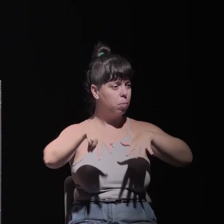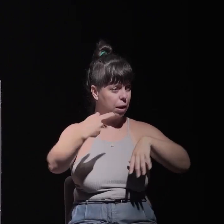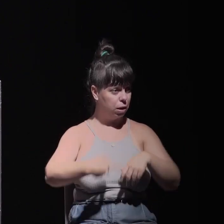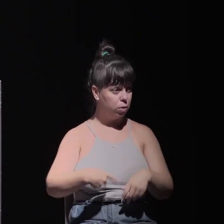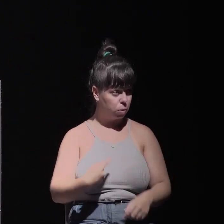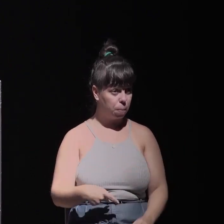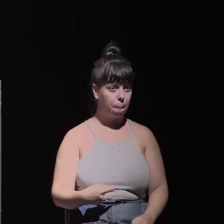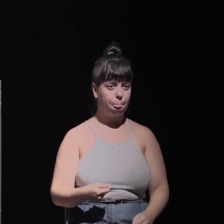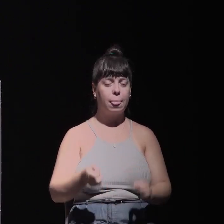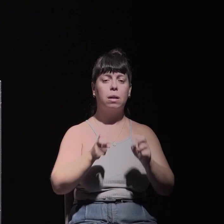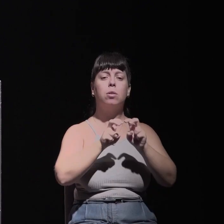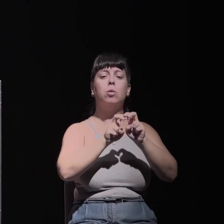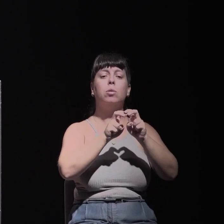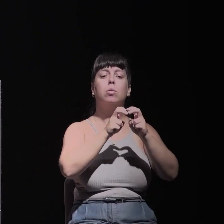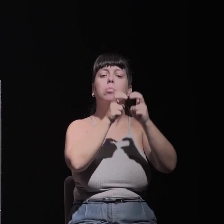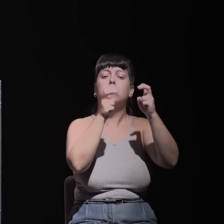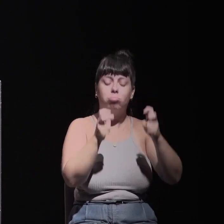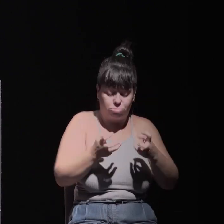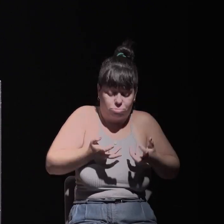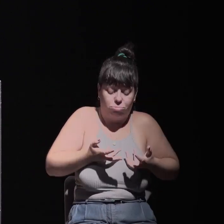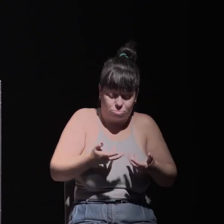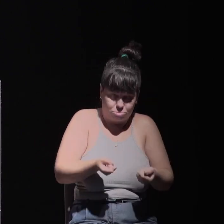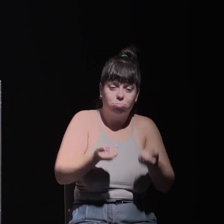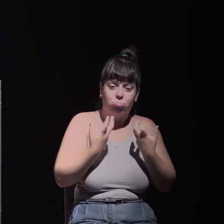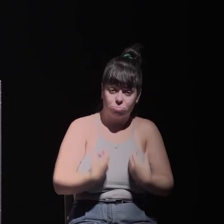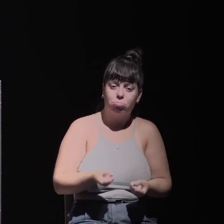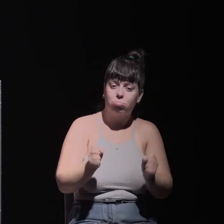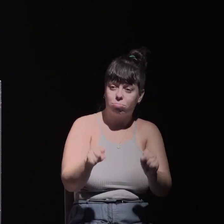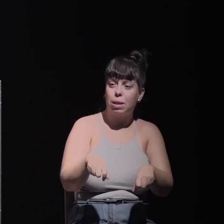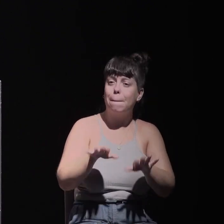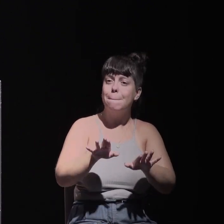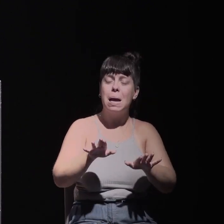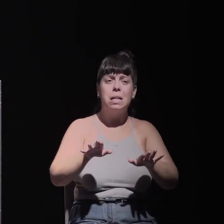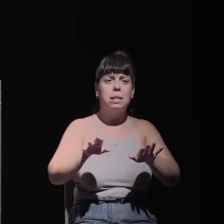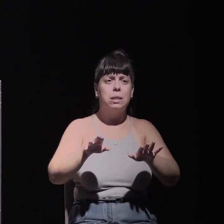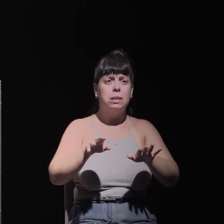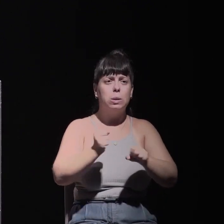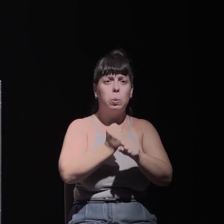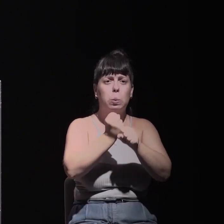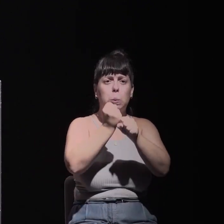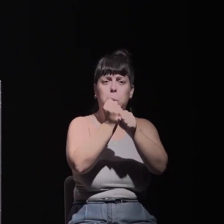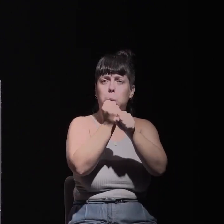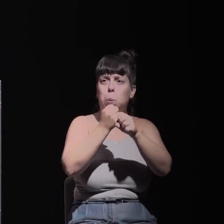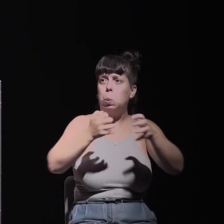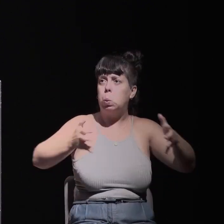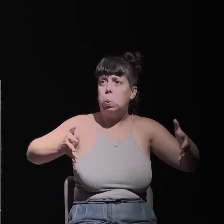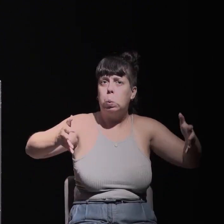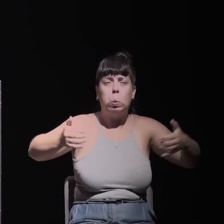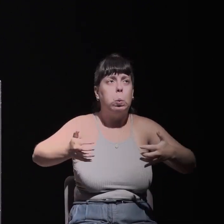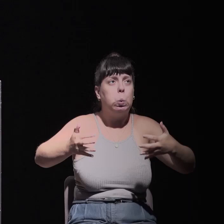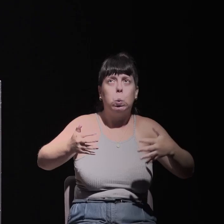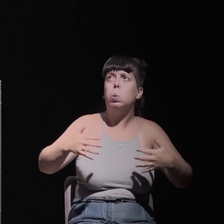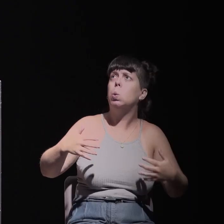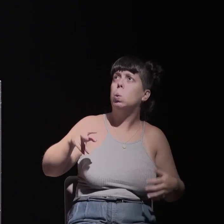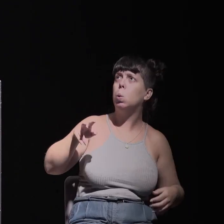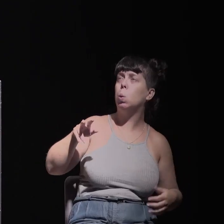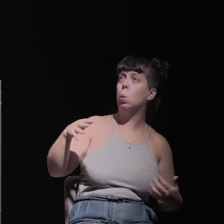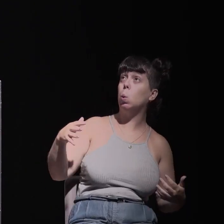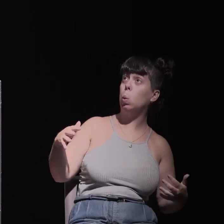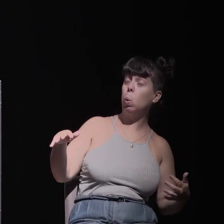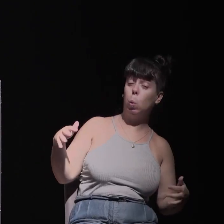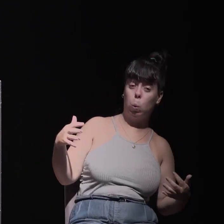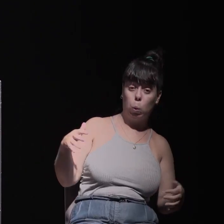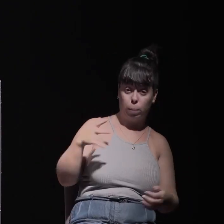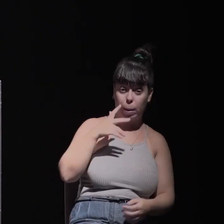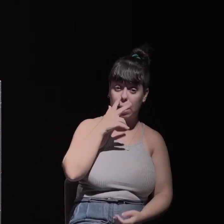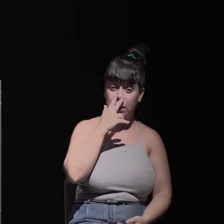dentro, o museu acolhe e tudo mais, mas essas estruturas ainda amedrontam a gente de alguma maneira, né? Esses tempos eu